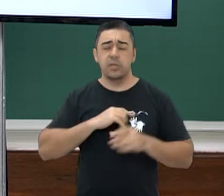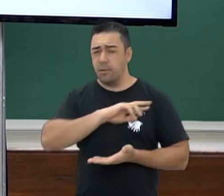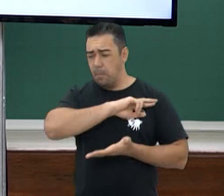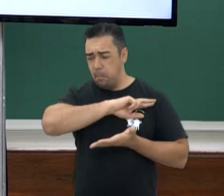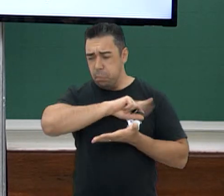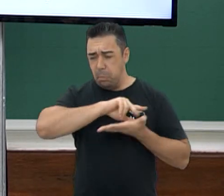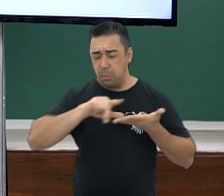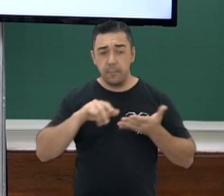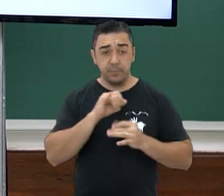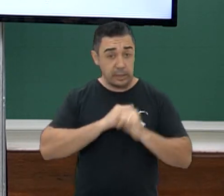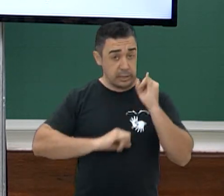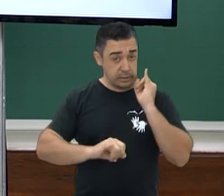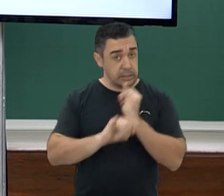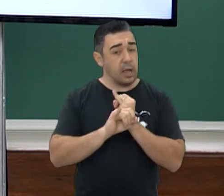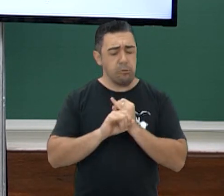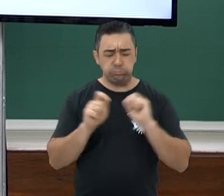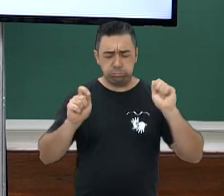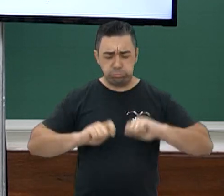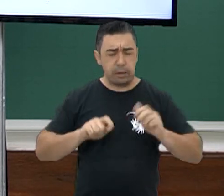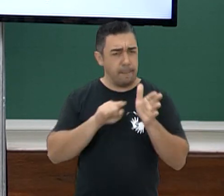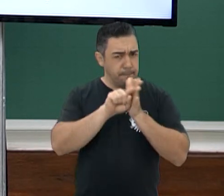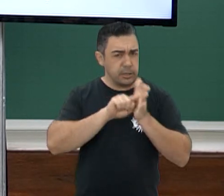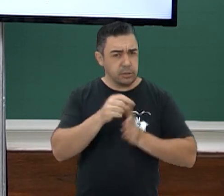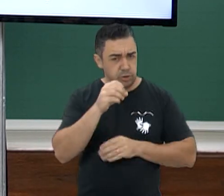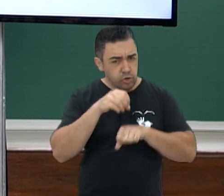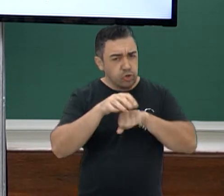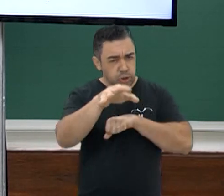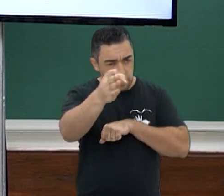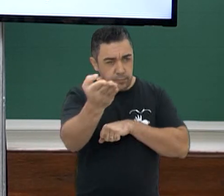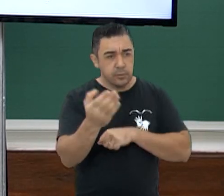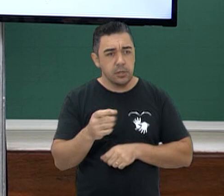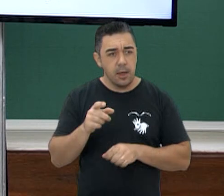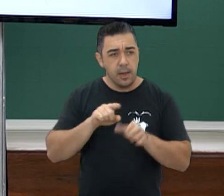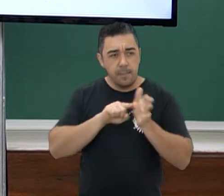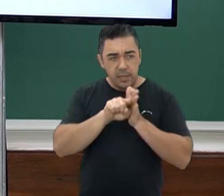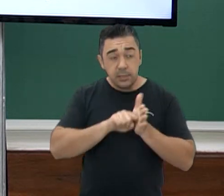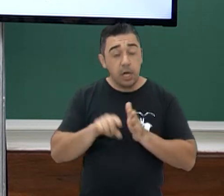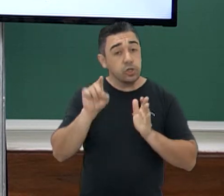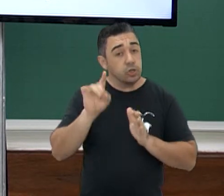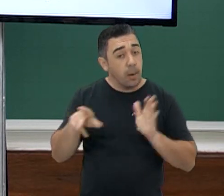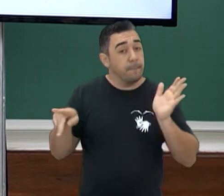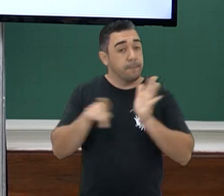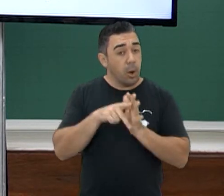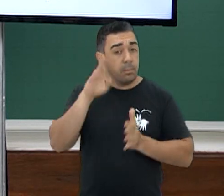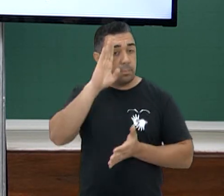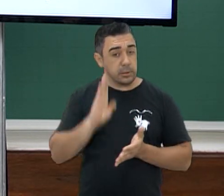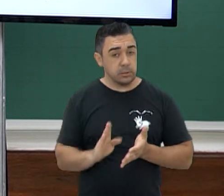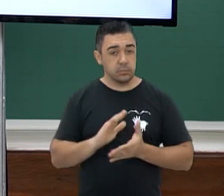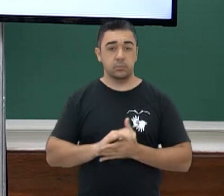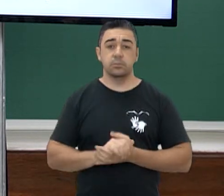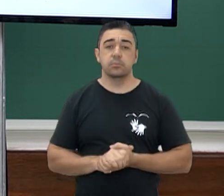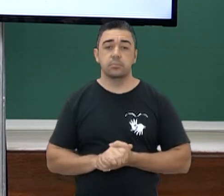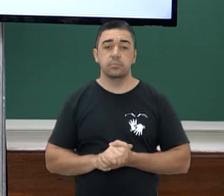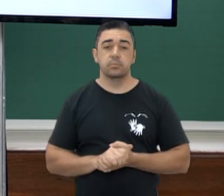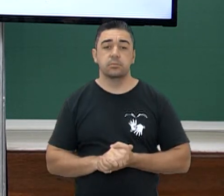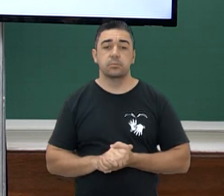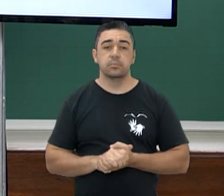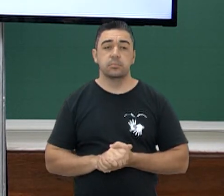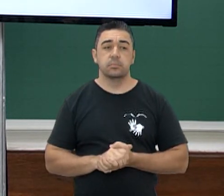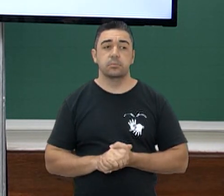Um excelente site de pesquisa, dando uma dica para vocês quando forem pesquisar. Só que é só sobre arte brasileira.